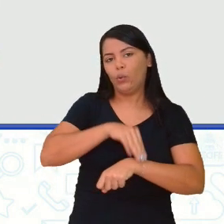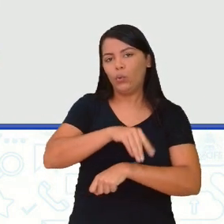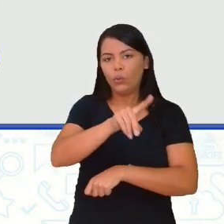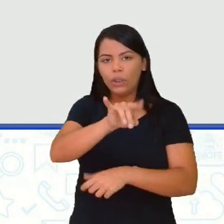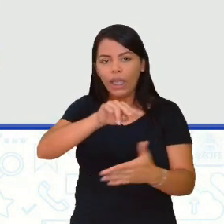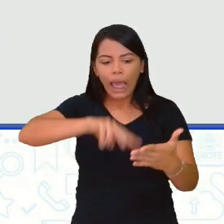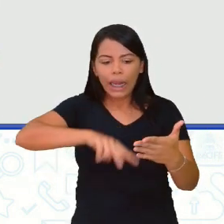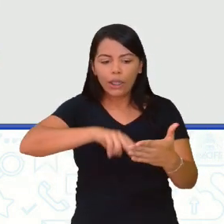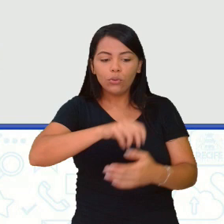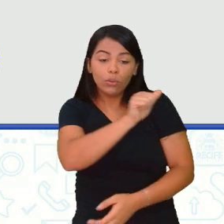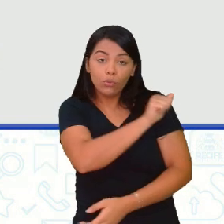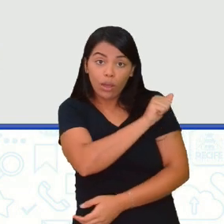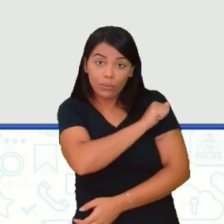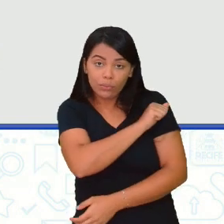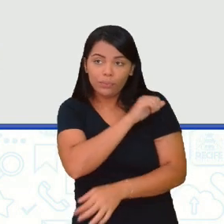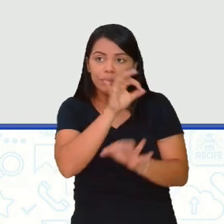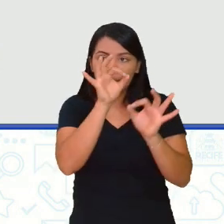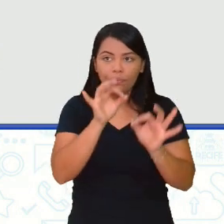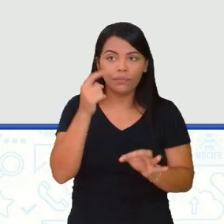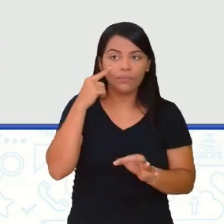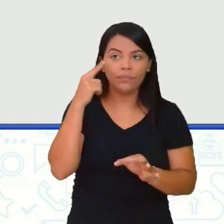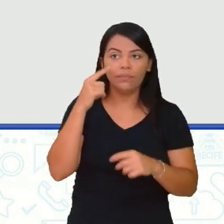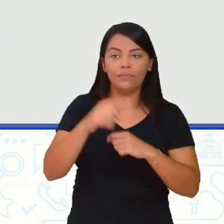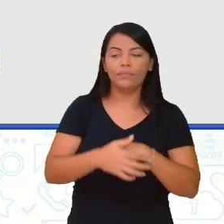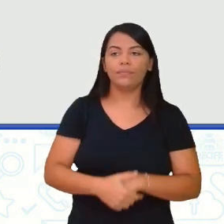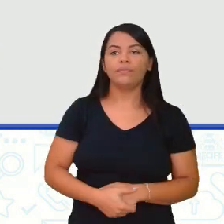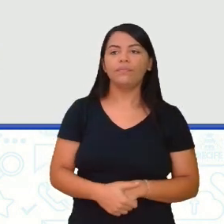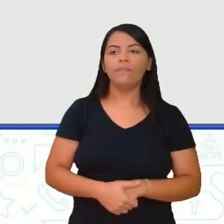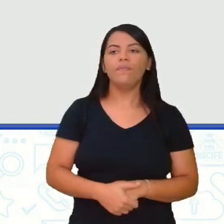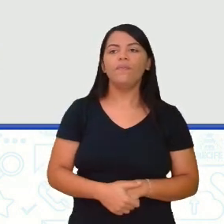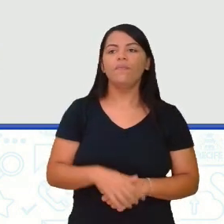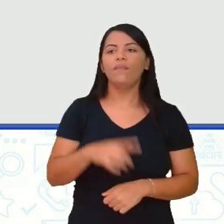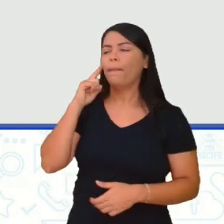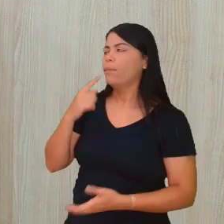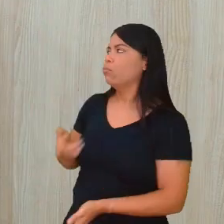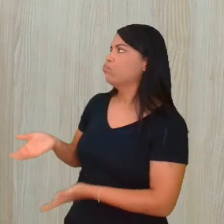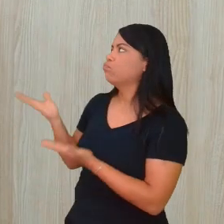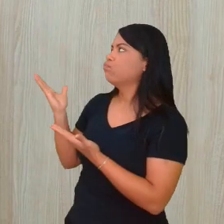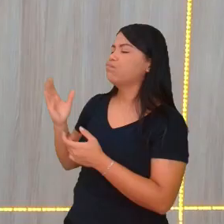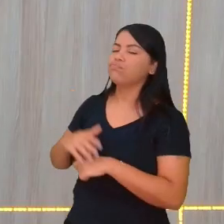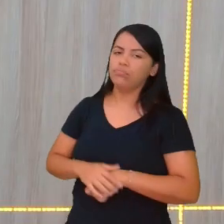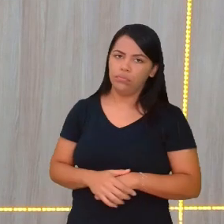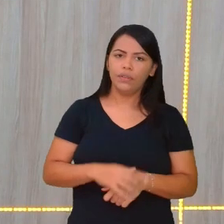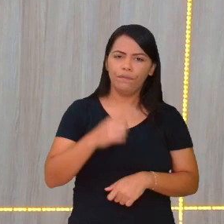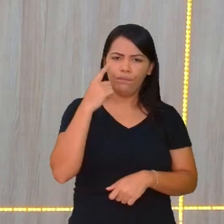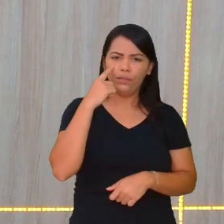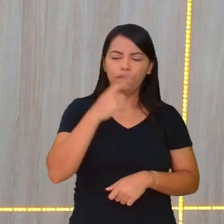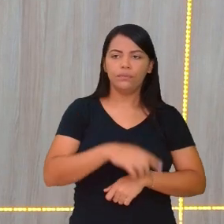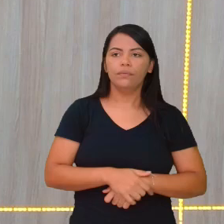eu fiz. Eu peguei o que é, traz para cá, por favor. Eu peguei o que é